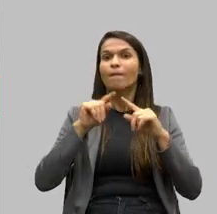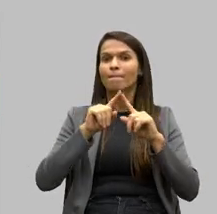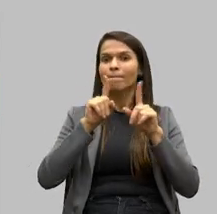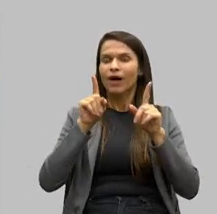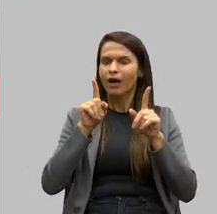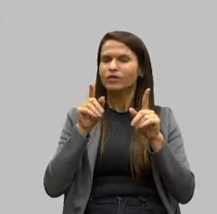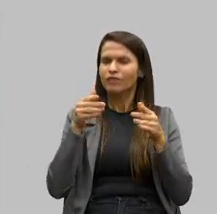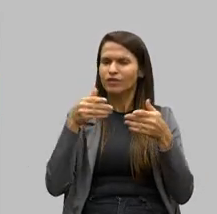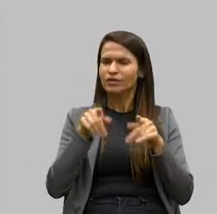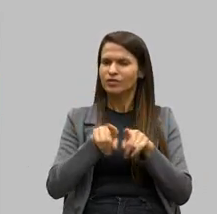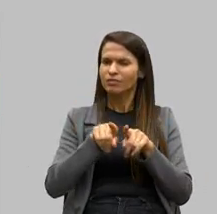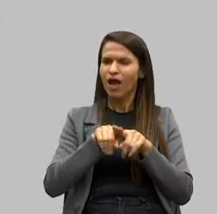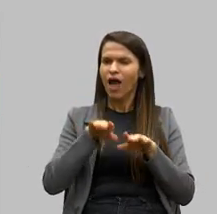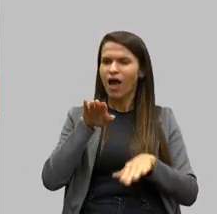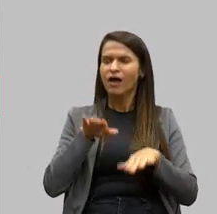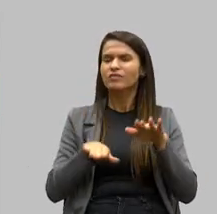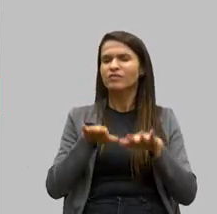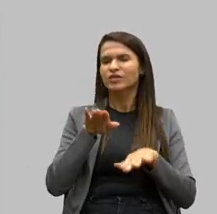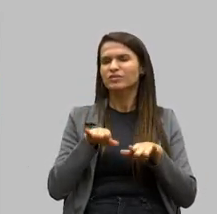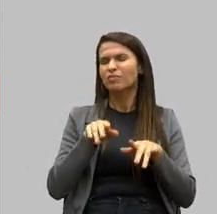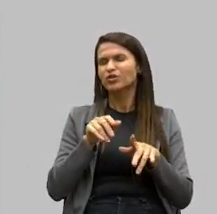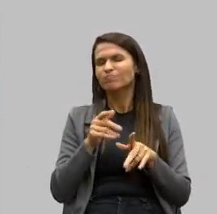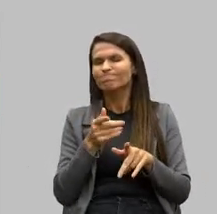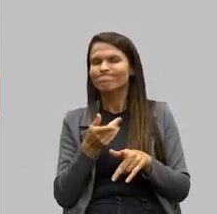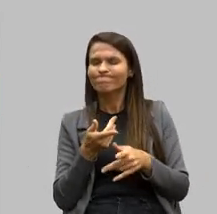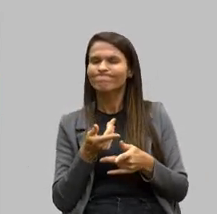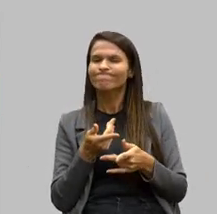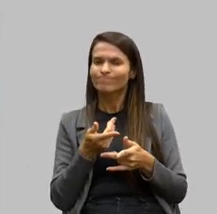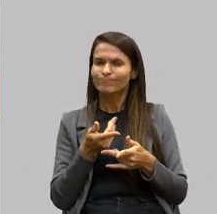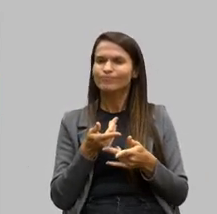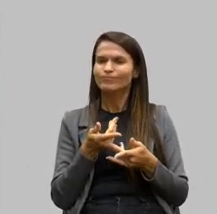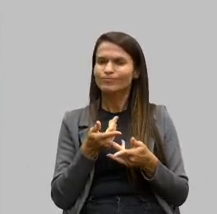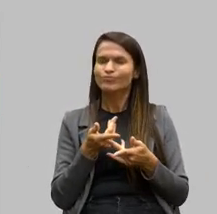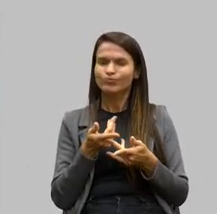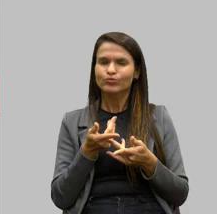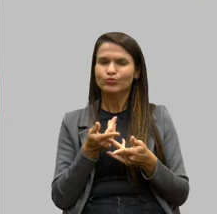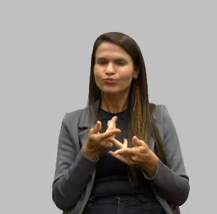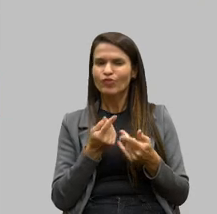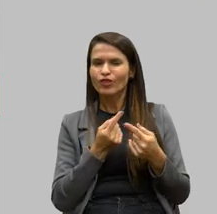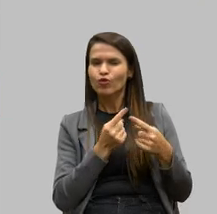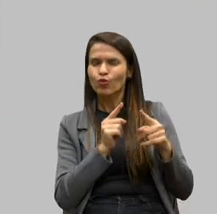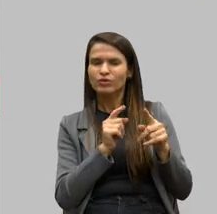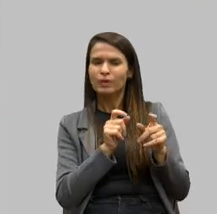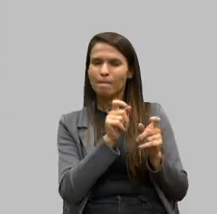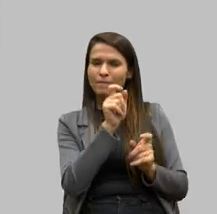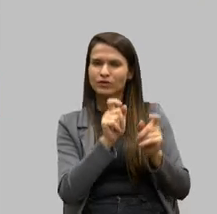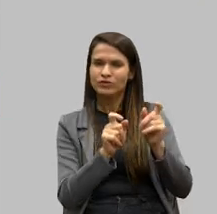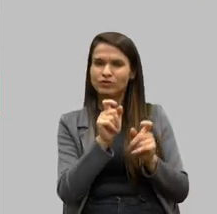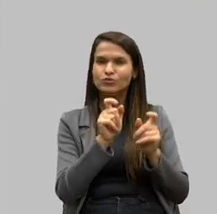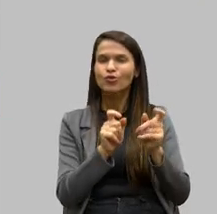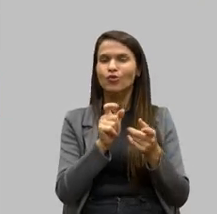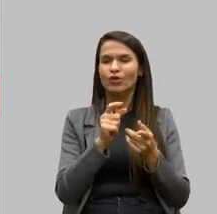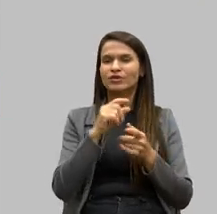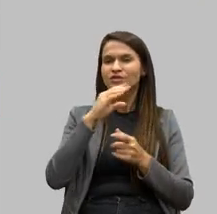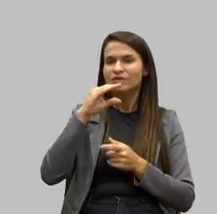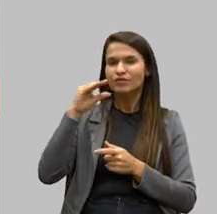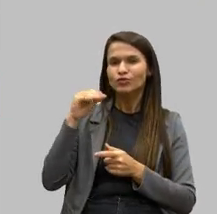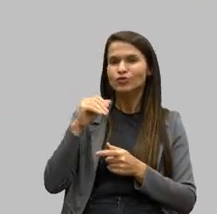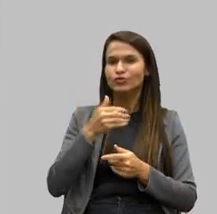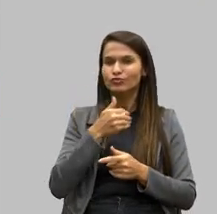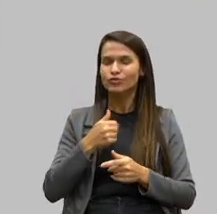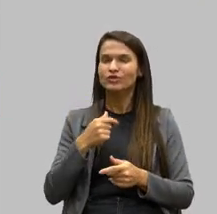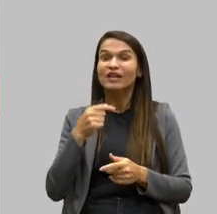lado porque às vezes a gente pode magoar quem está lá na frente, são servidores públicos tentando acertar e eles estão fazendo a diferença porque